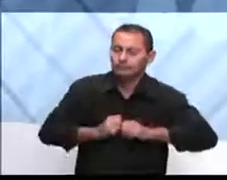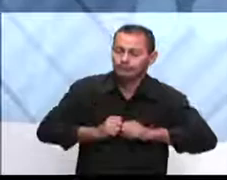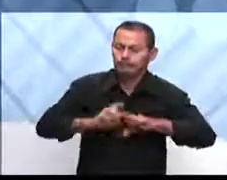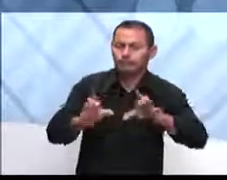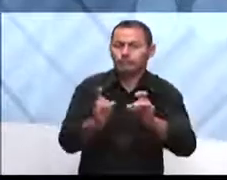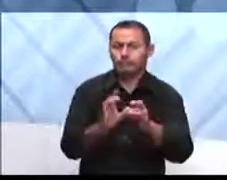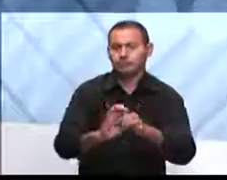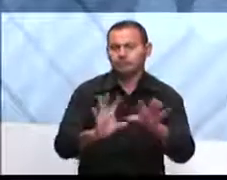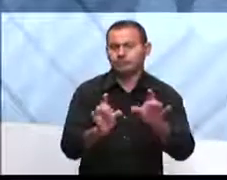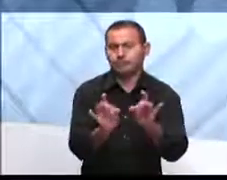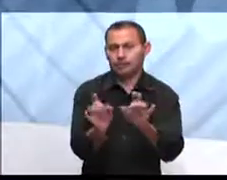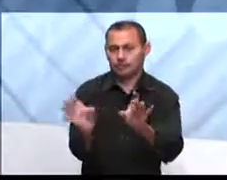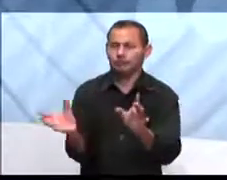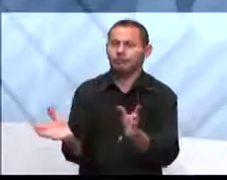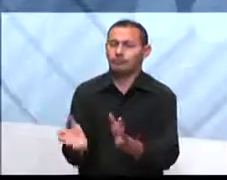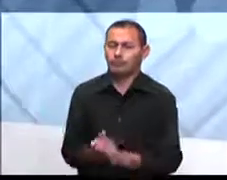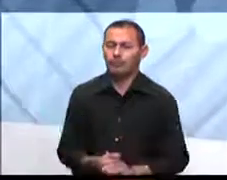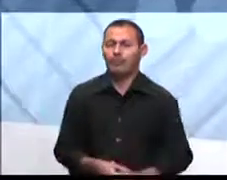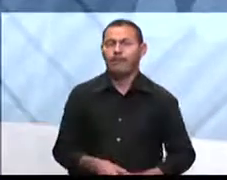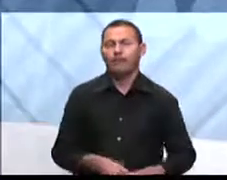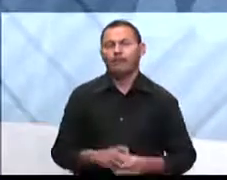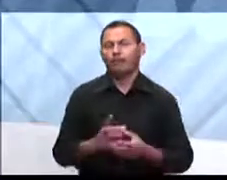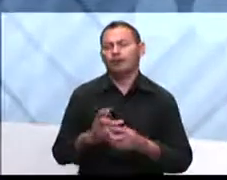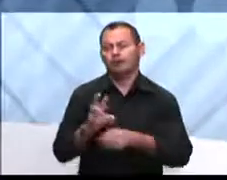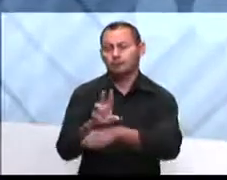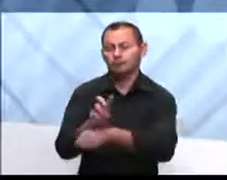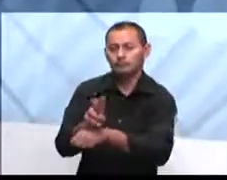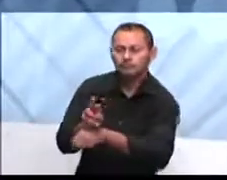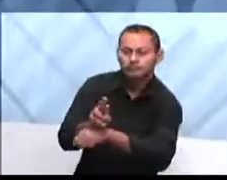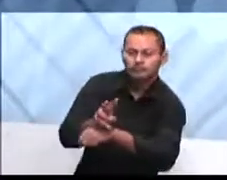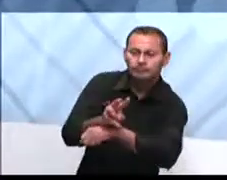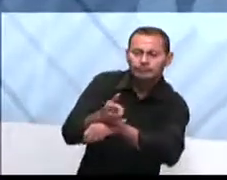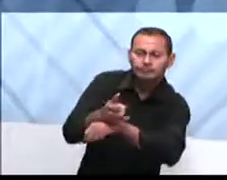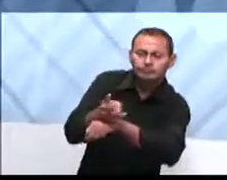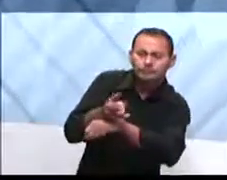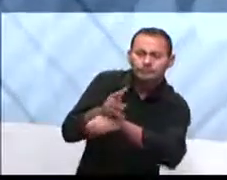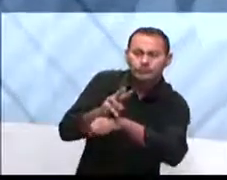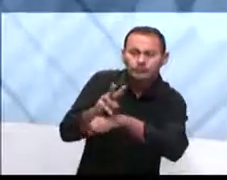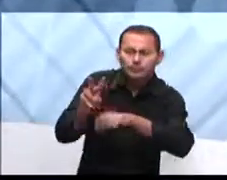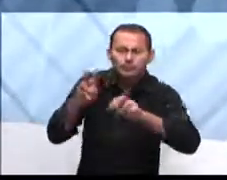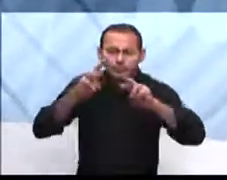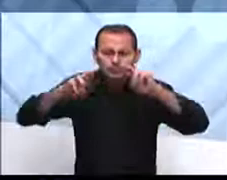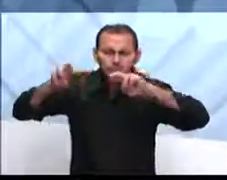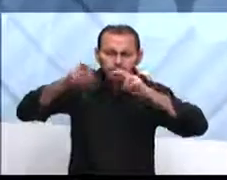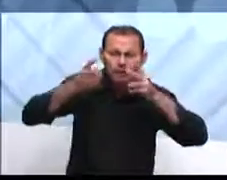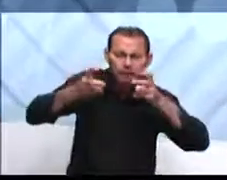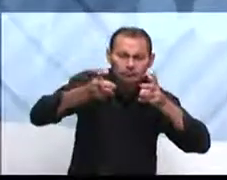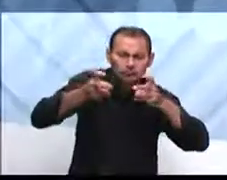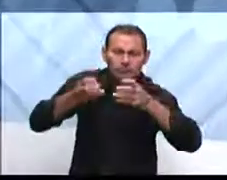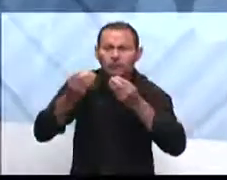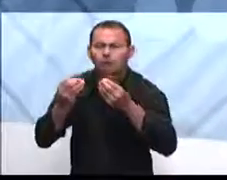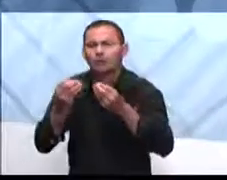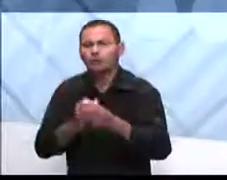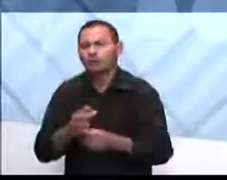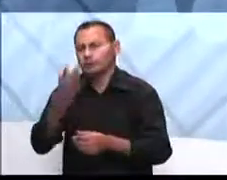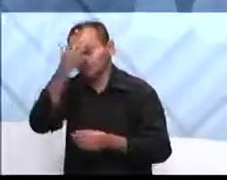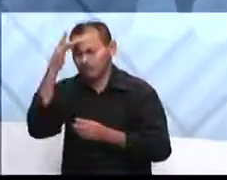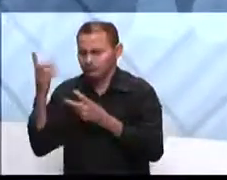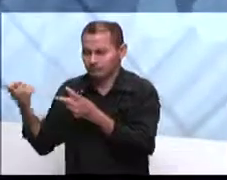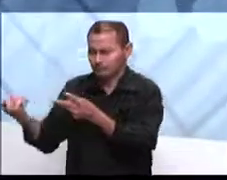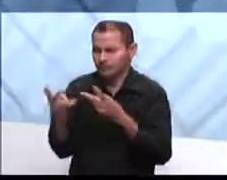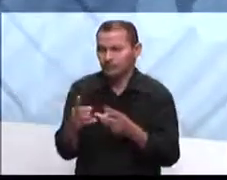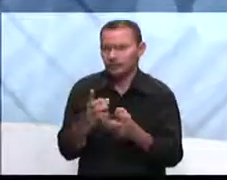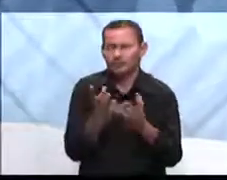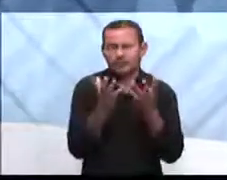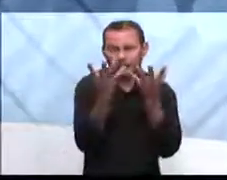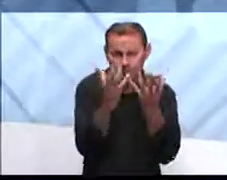Ou seja, né, então, é um monitoramento para perceber, né, então, como os clientes estão